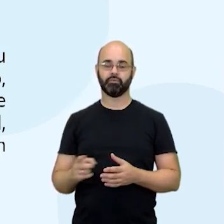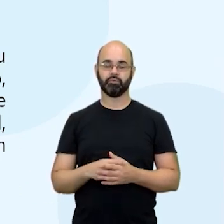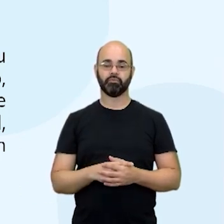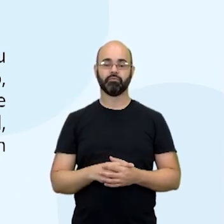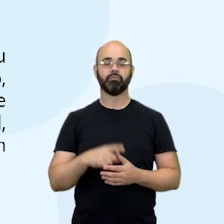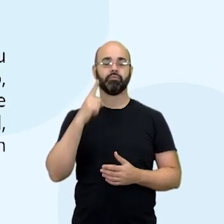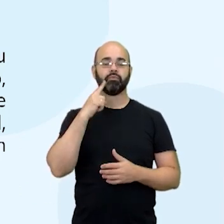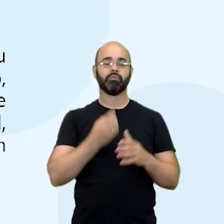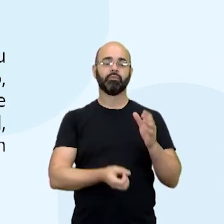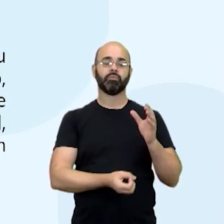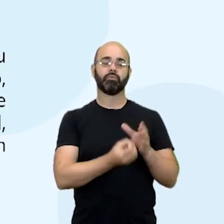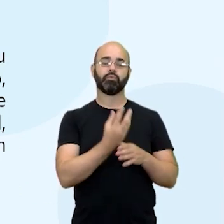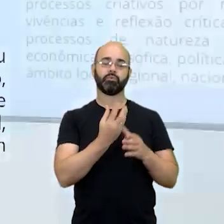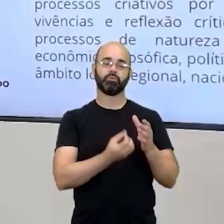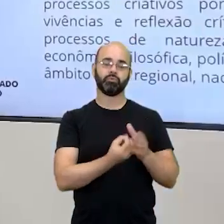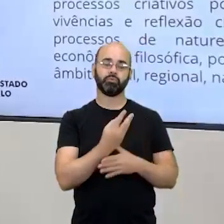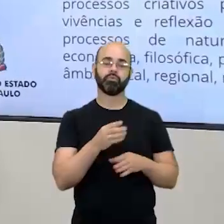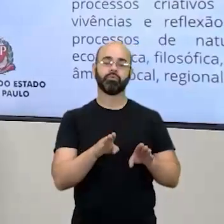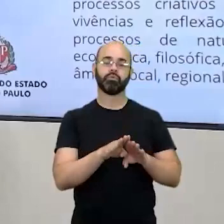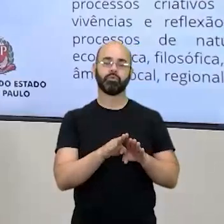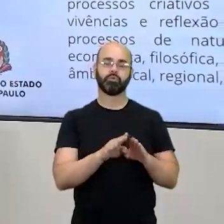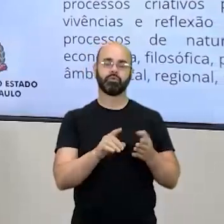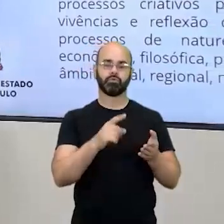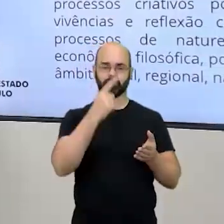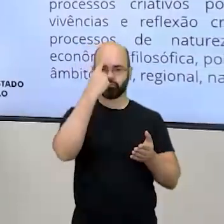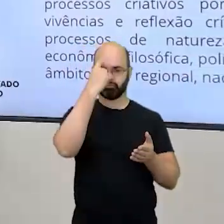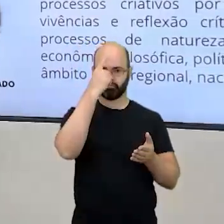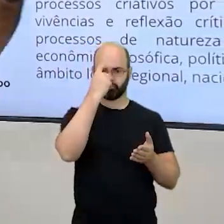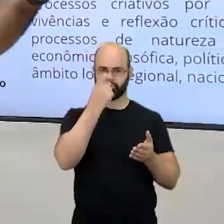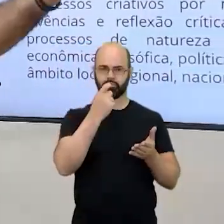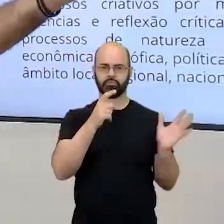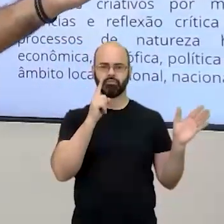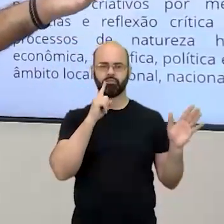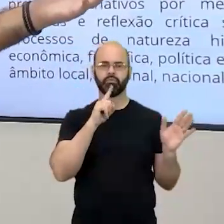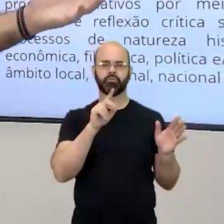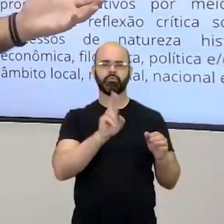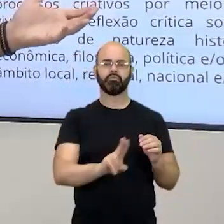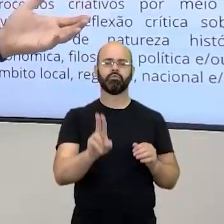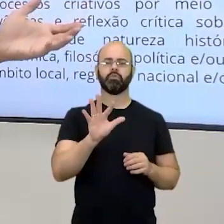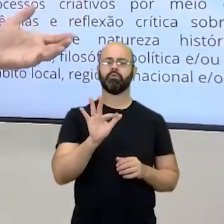de fruição. Volta para mim, volta para mim, volta para mim. O que é fruição?